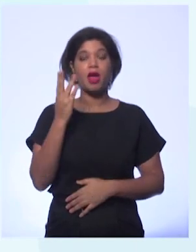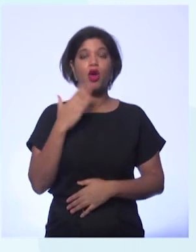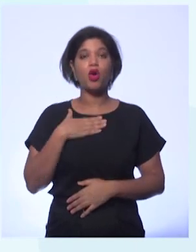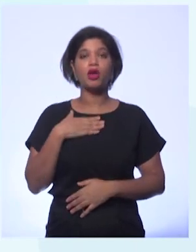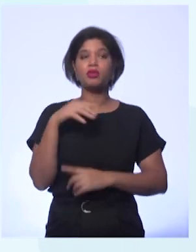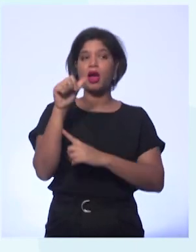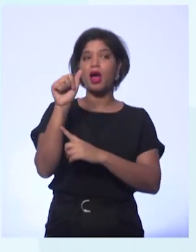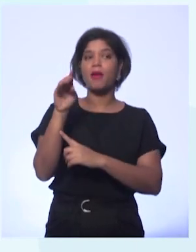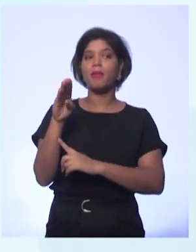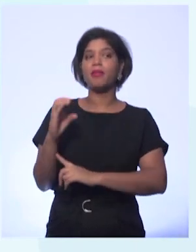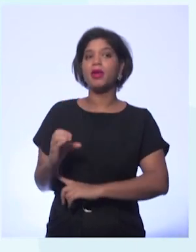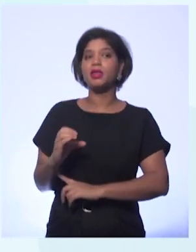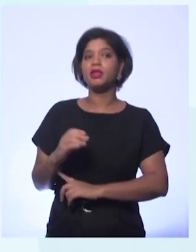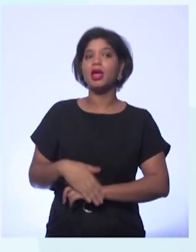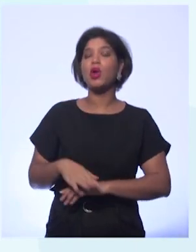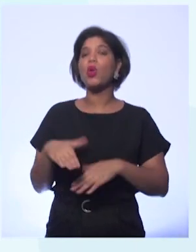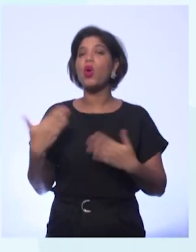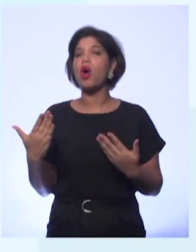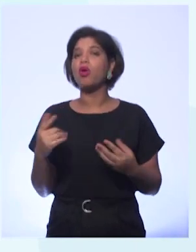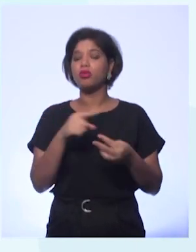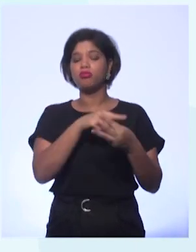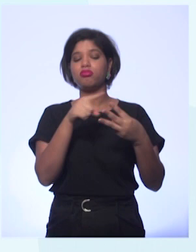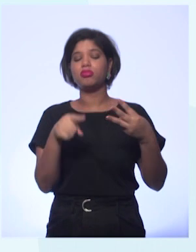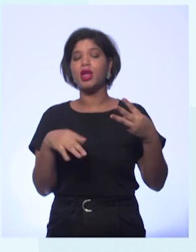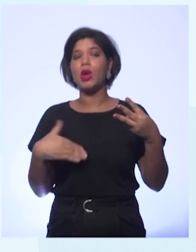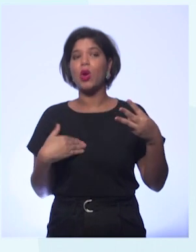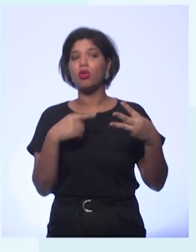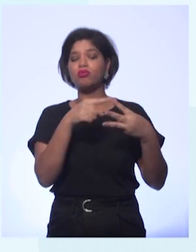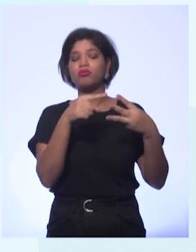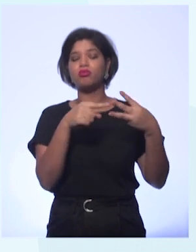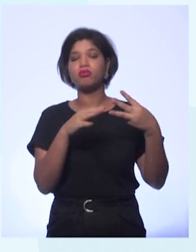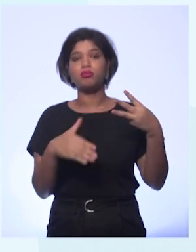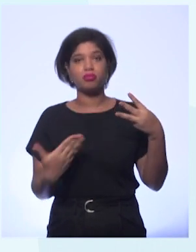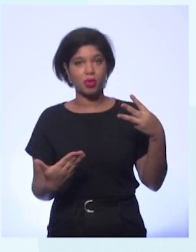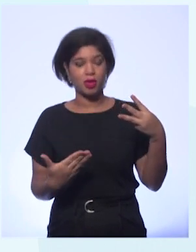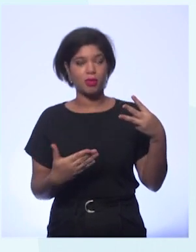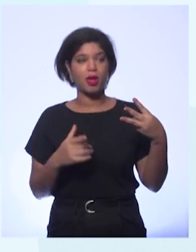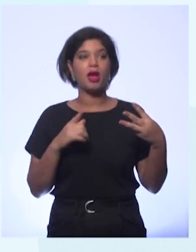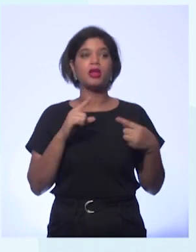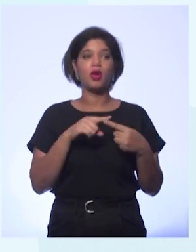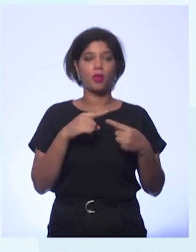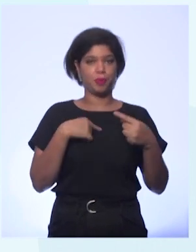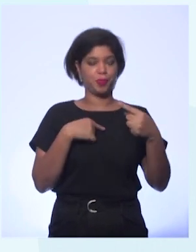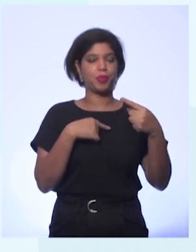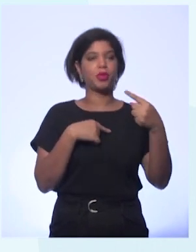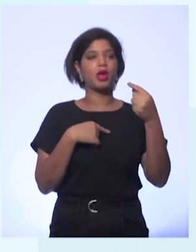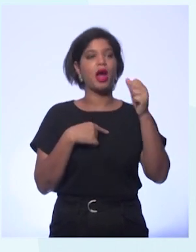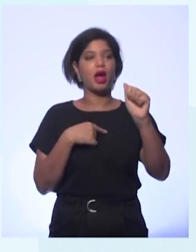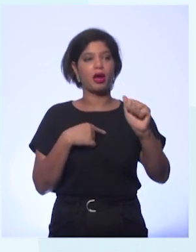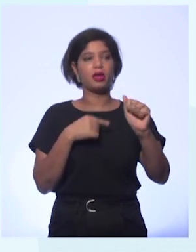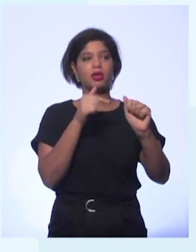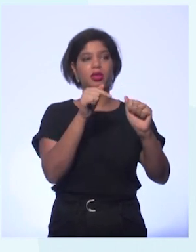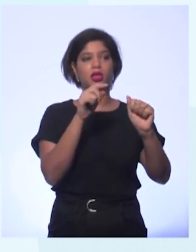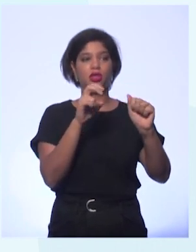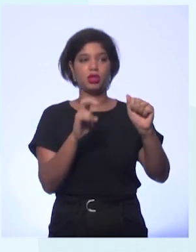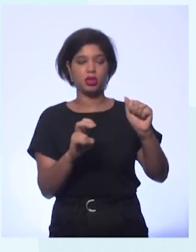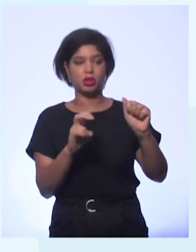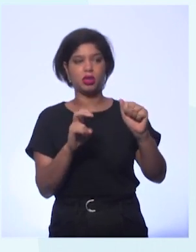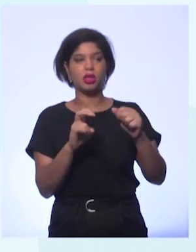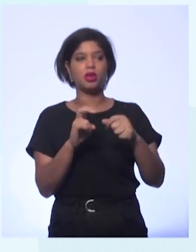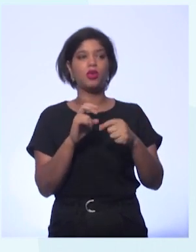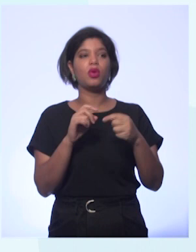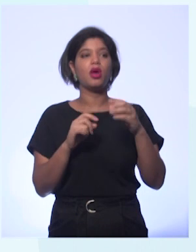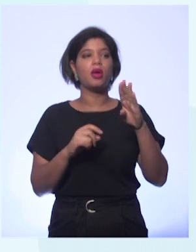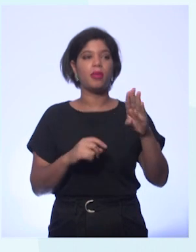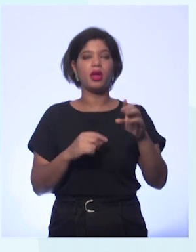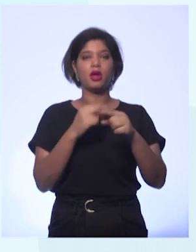em própria, imprópria ou aparente. Então no item A tenho 7 quintos, no item B 2 nonos, no item C 12